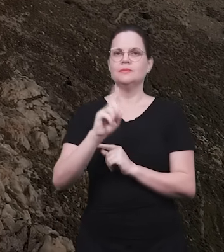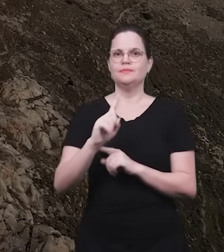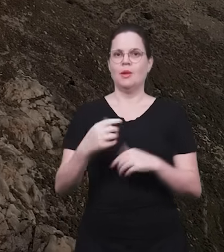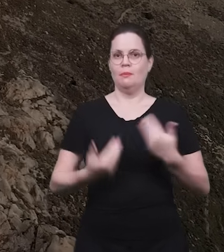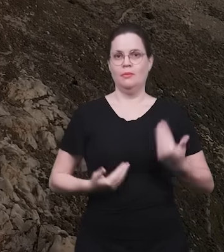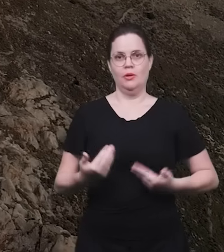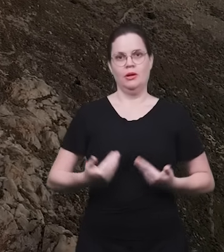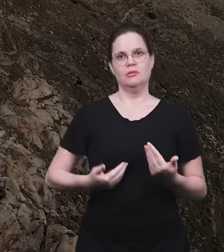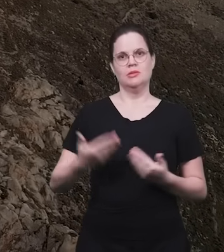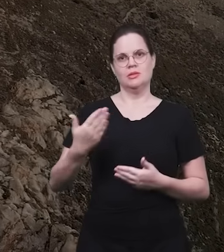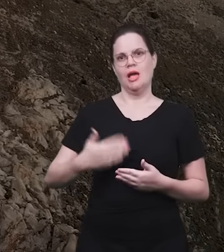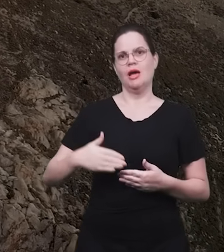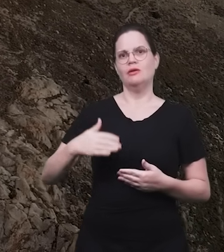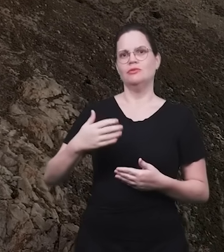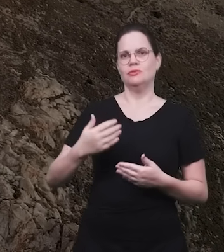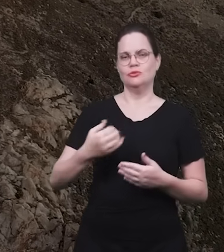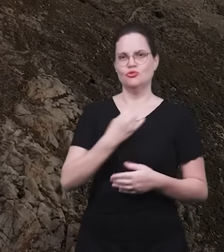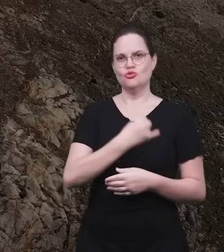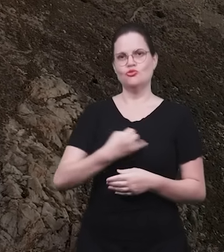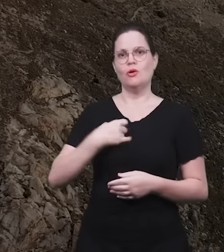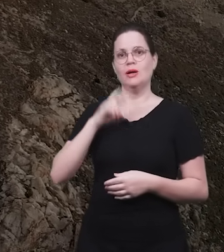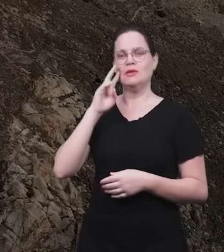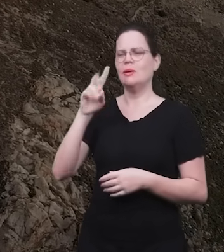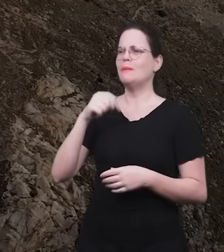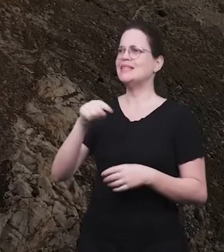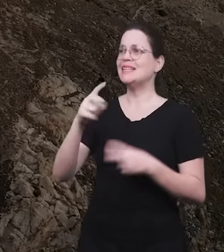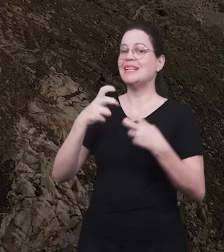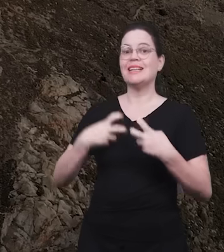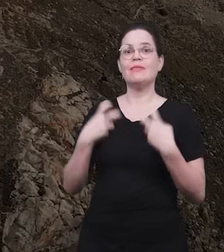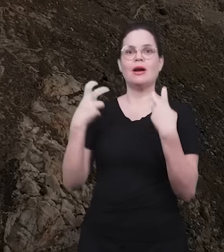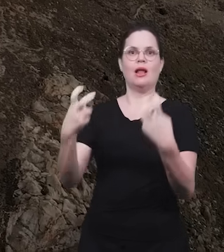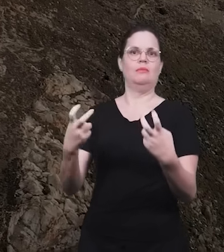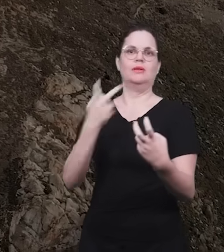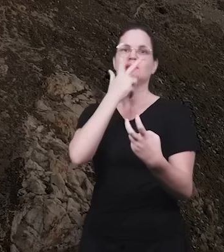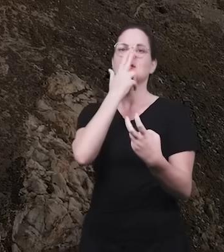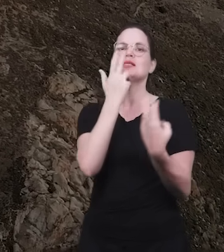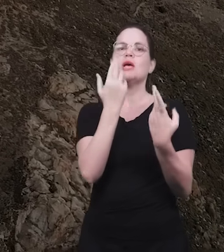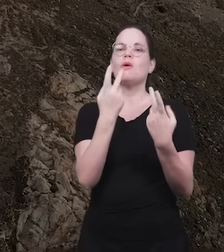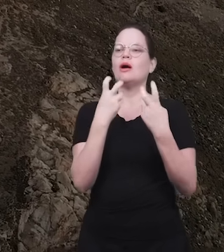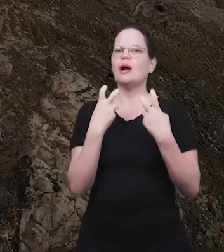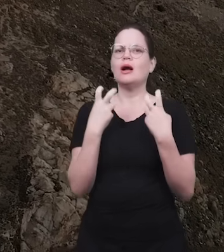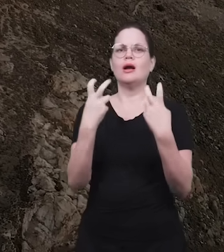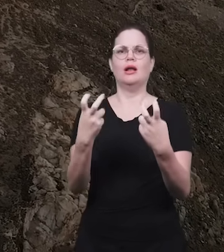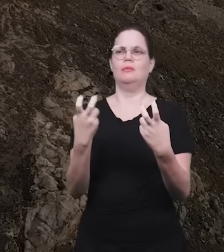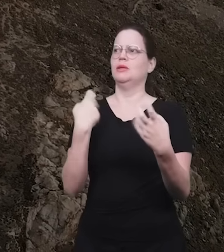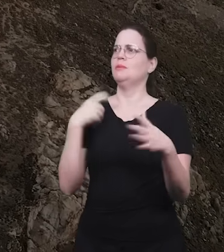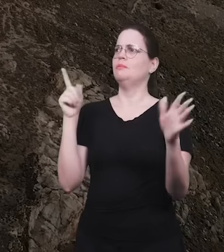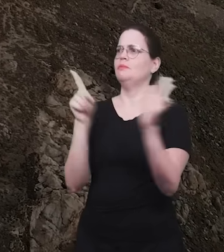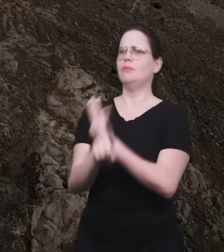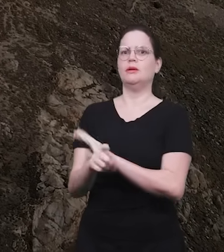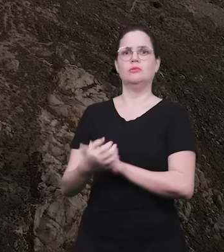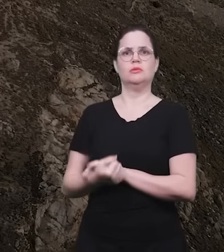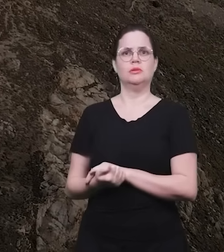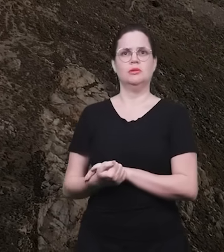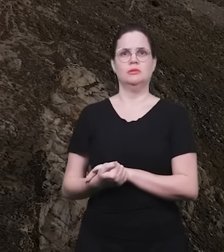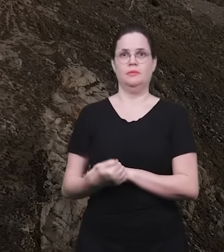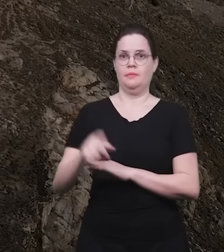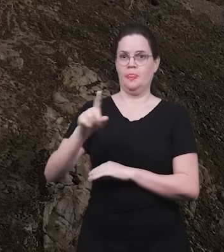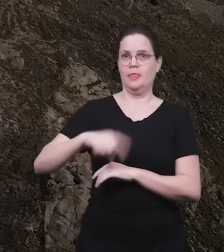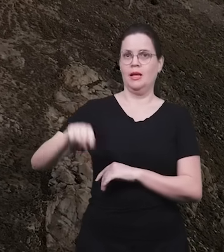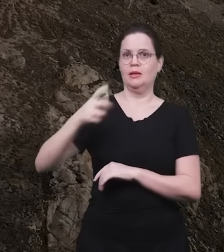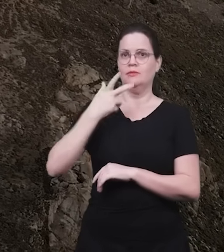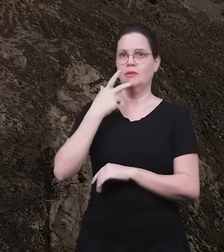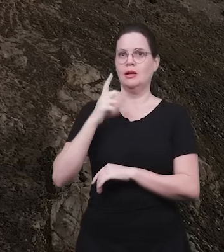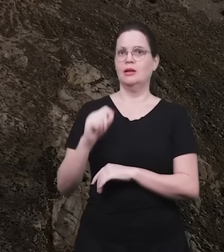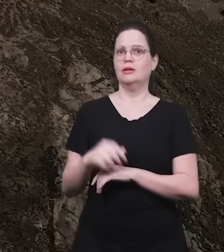de Deus, que estão diante do Todo-Poderoso, mas eles clamavam com grande voz. E o clamor deles era o